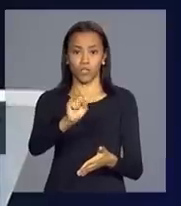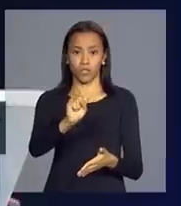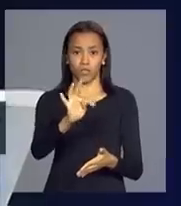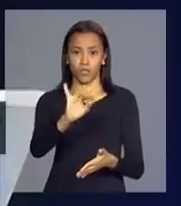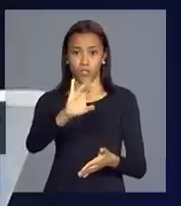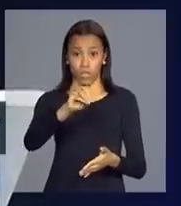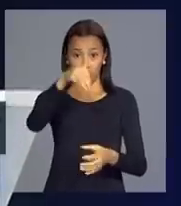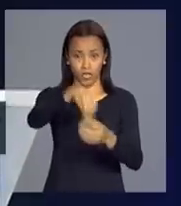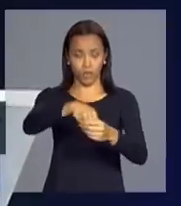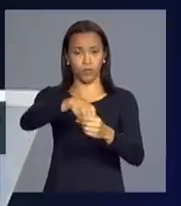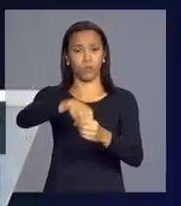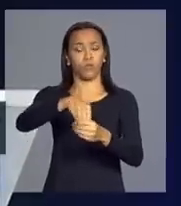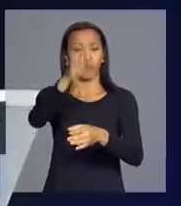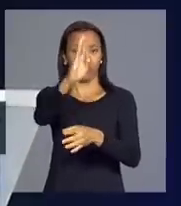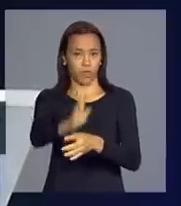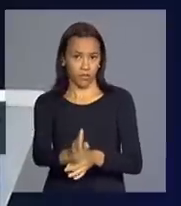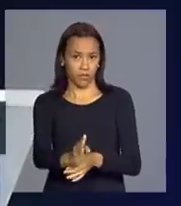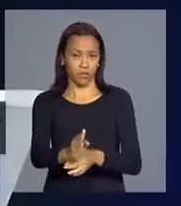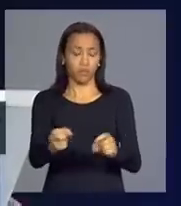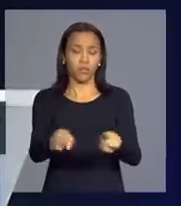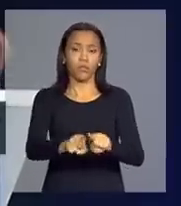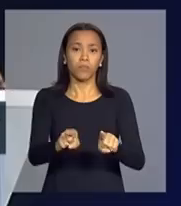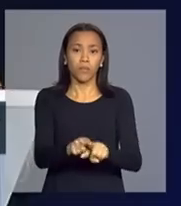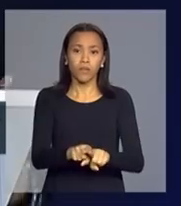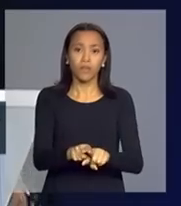terá na